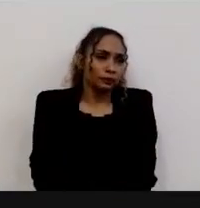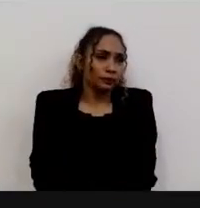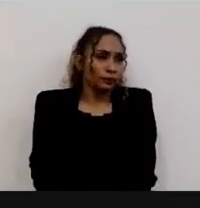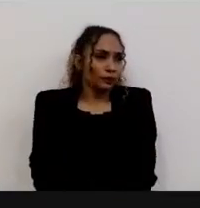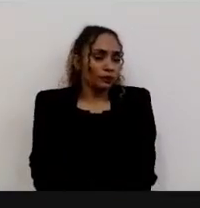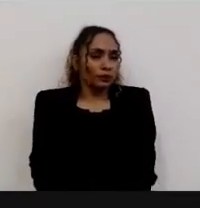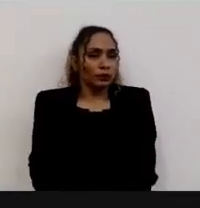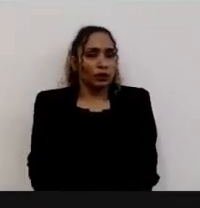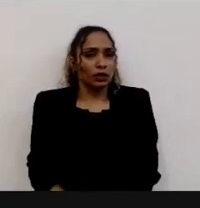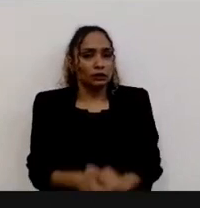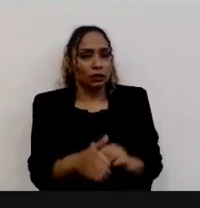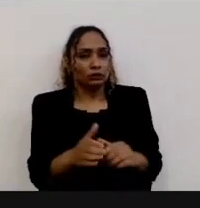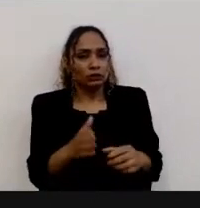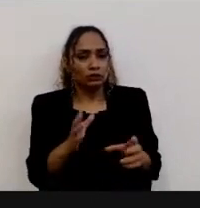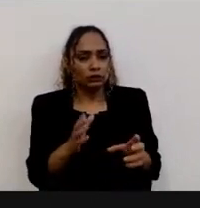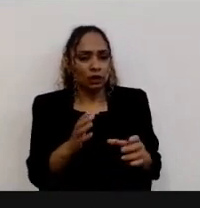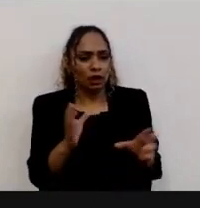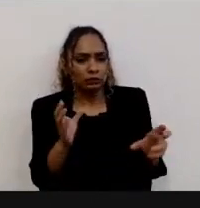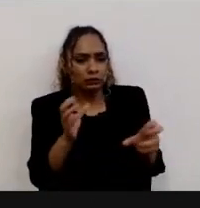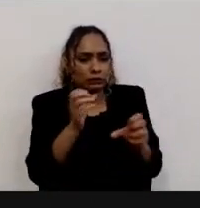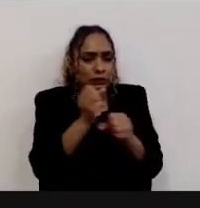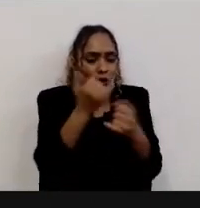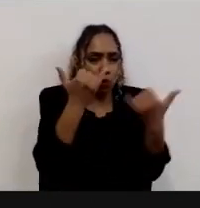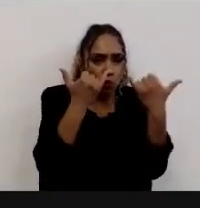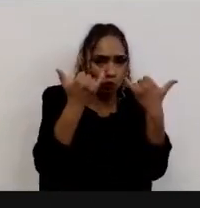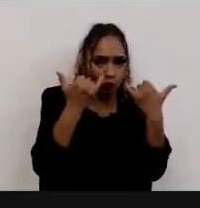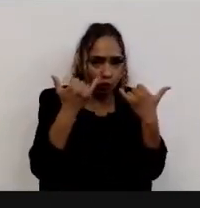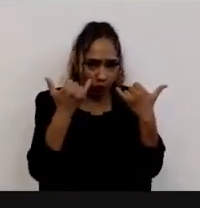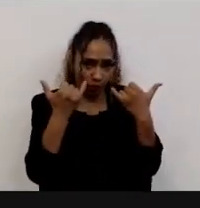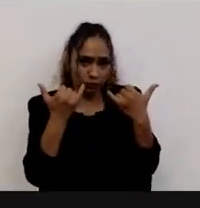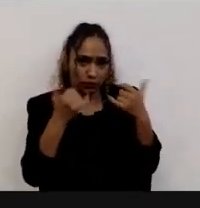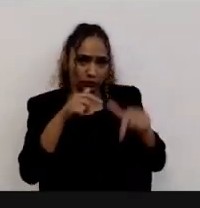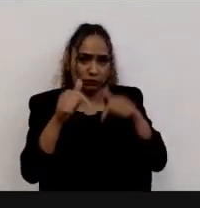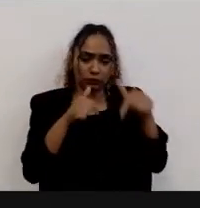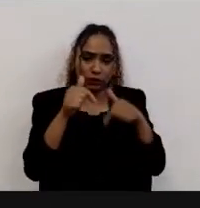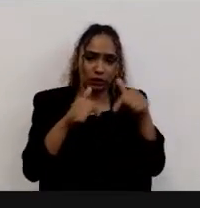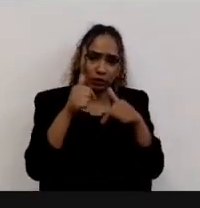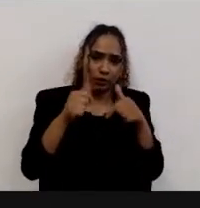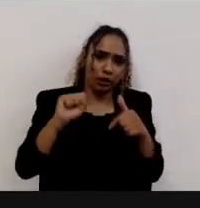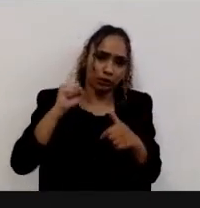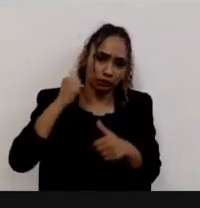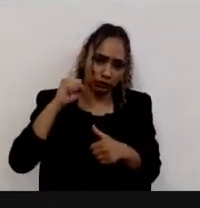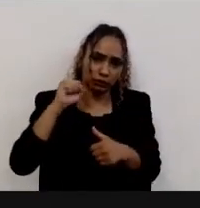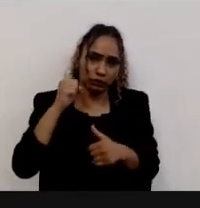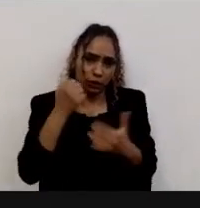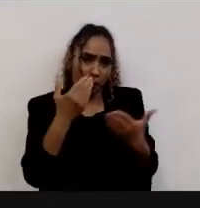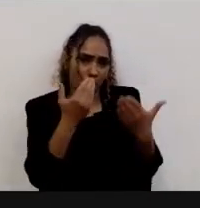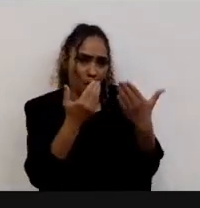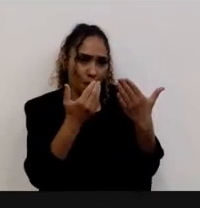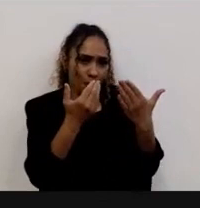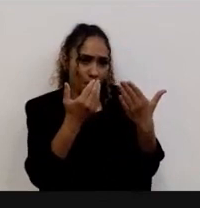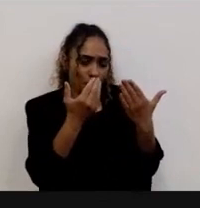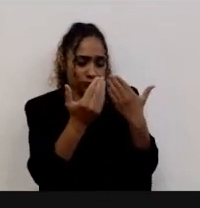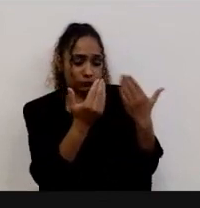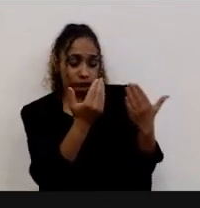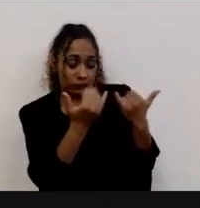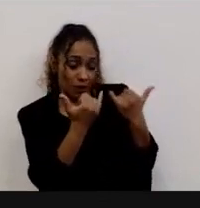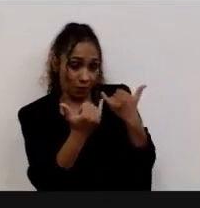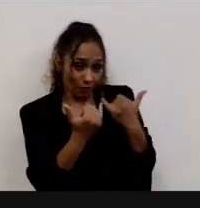A partir desse cálculo, então, a partir dos dados, do histórico de atuação dos parlamentares e do cálculo da similaridade entre as